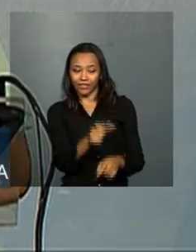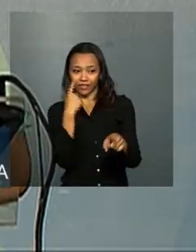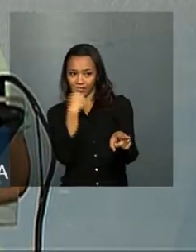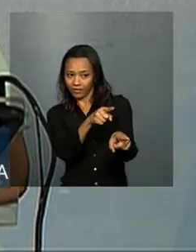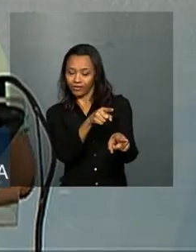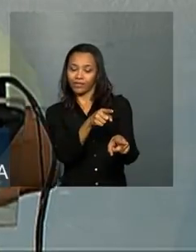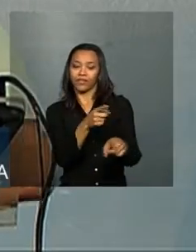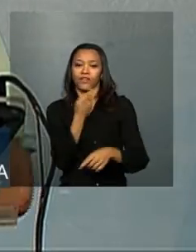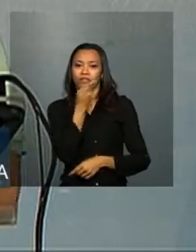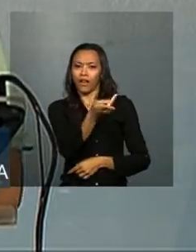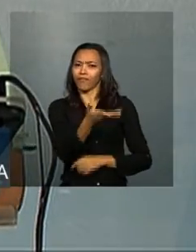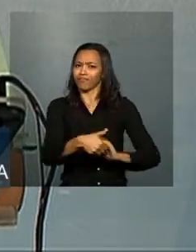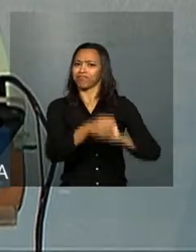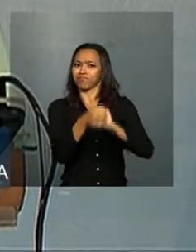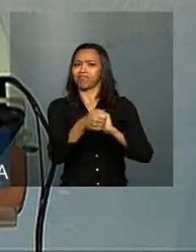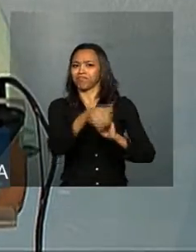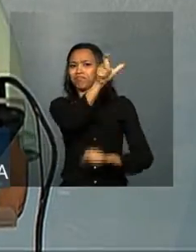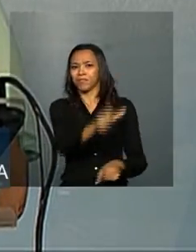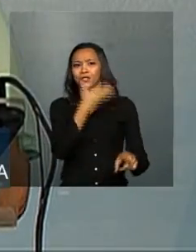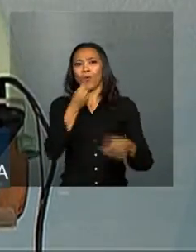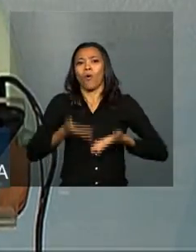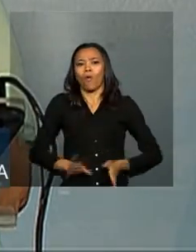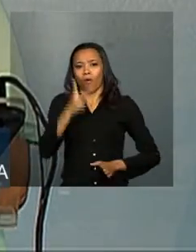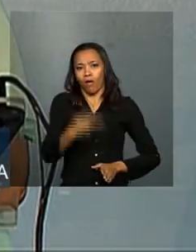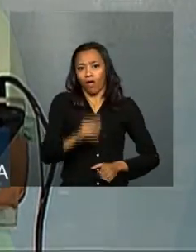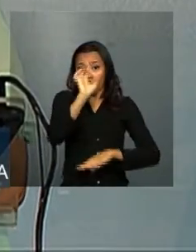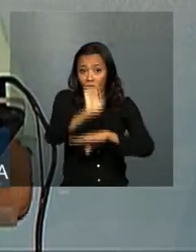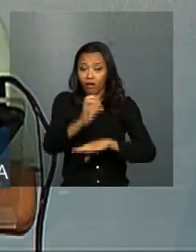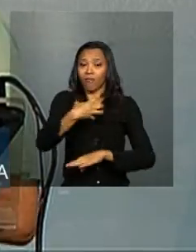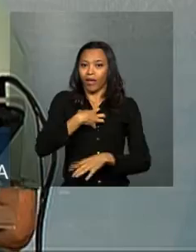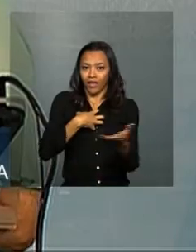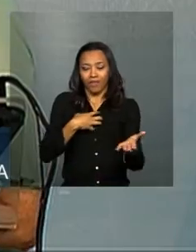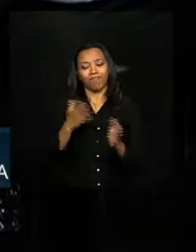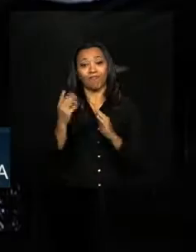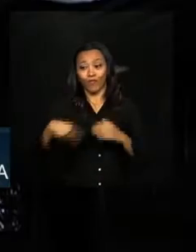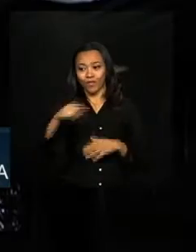Queria saudar esse grande baiano. Uma palmas para ele.